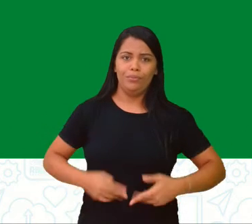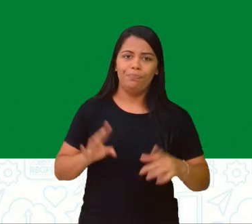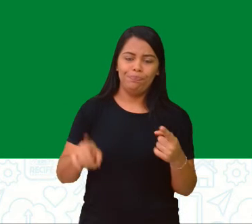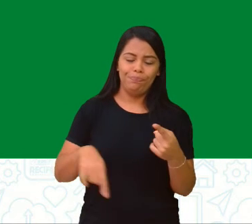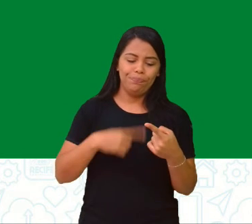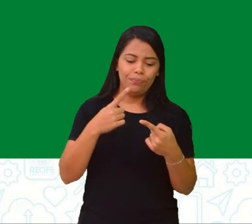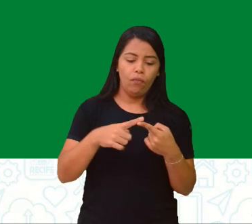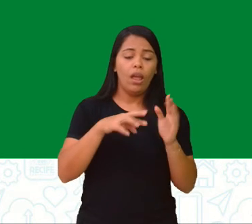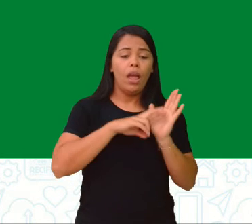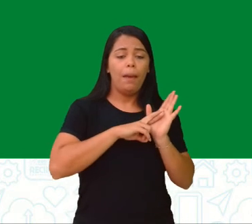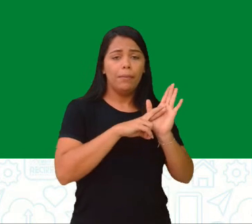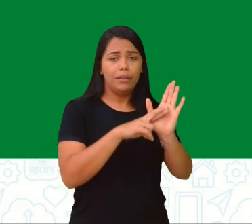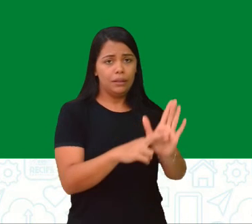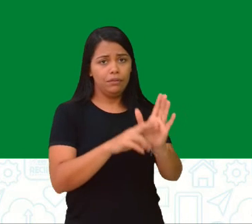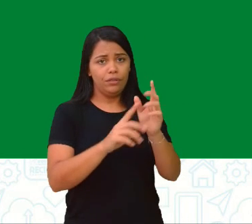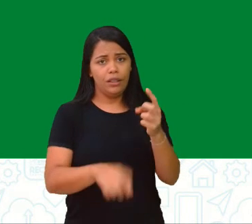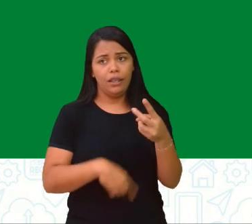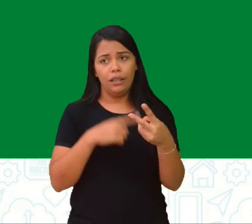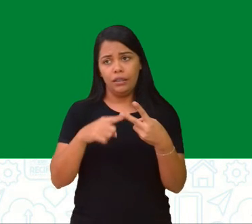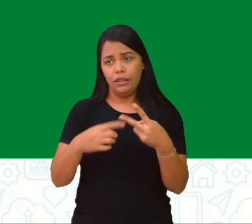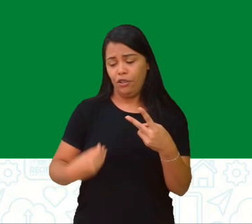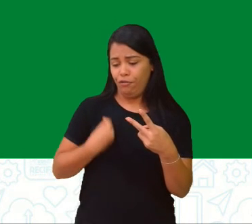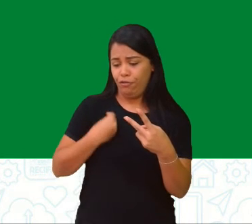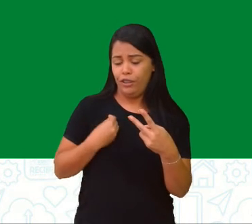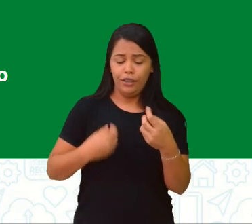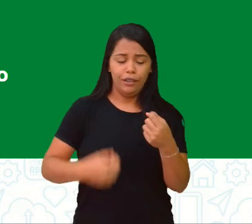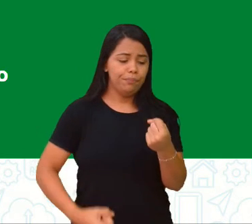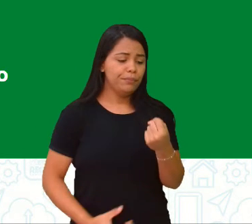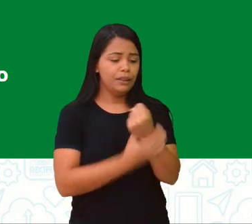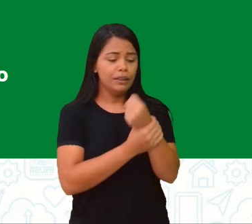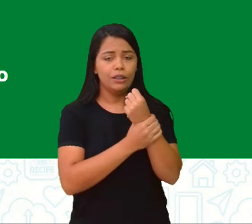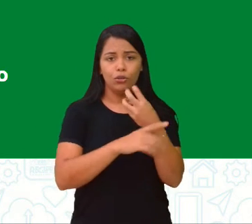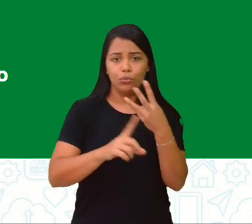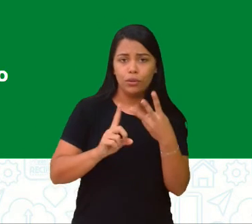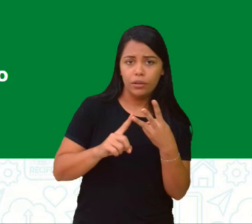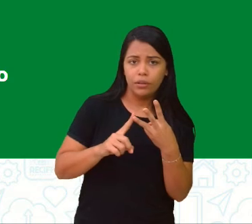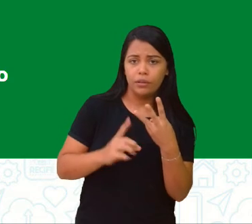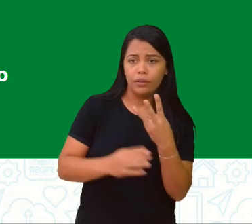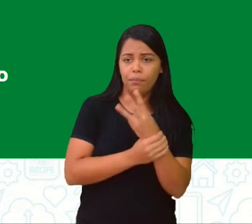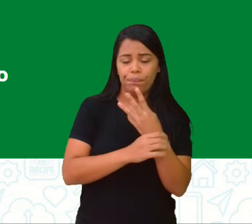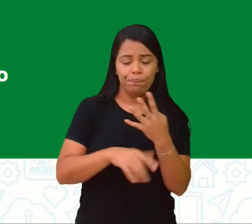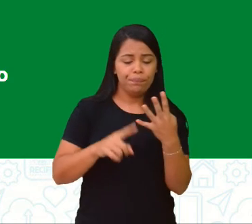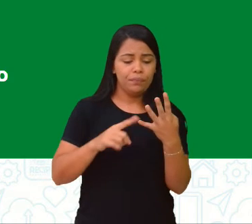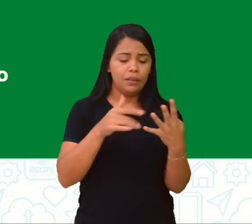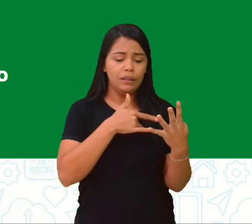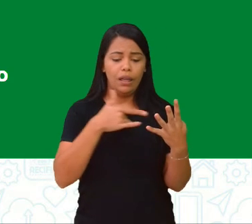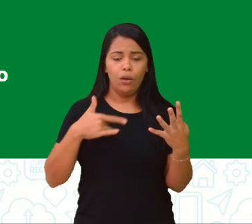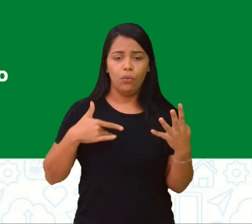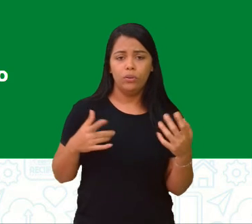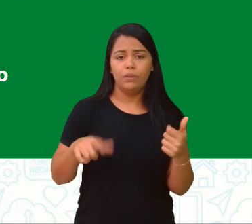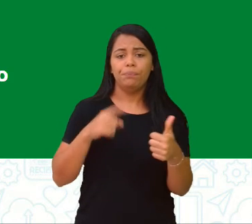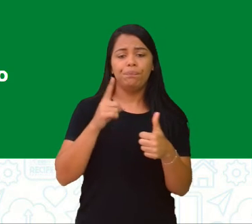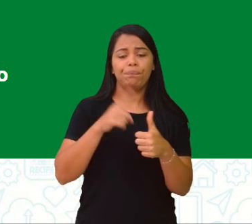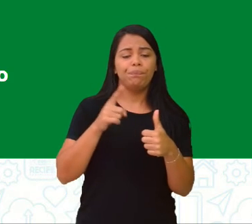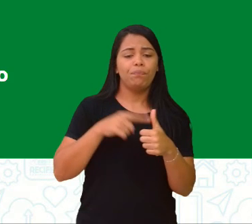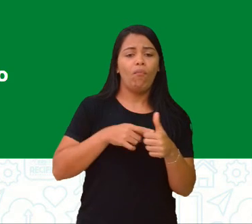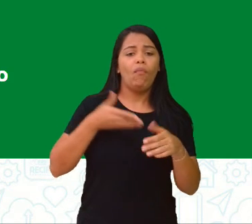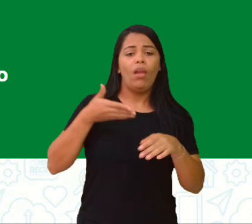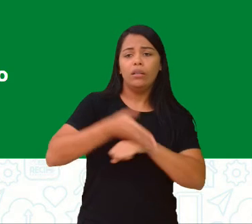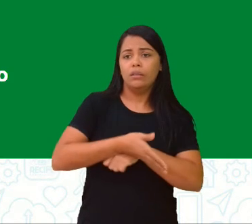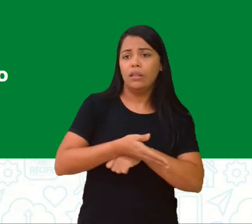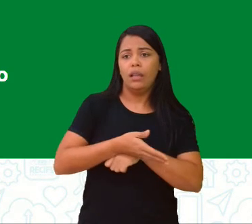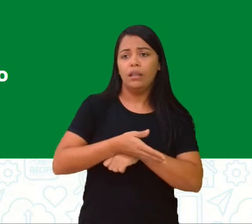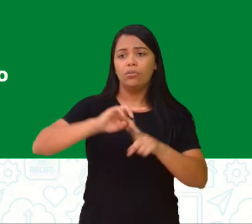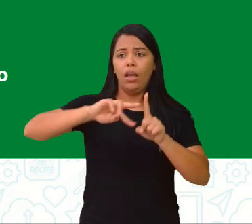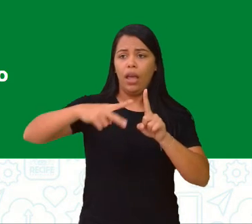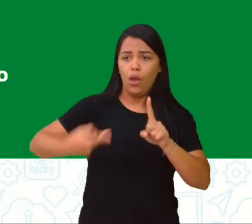Representatividade, vida, segurança e saúde, acesso a recursos, educação e informação.